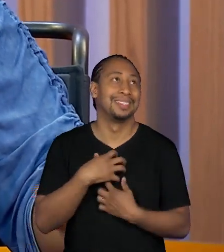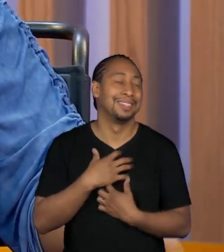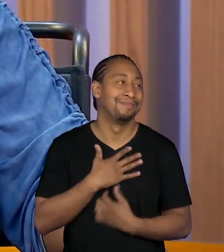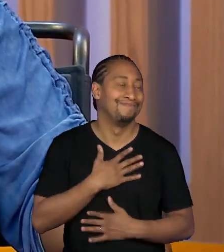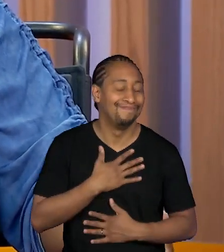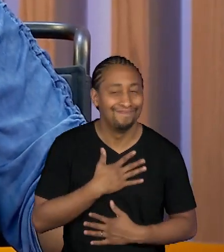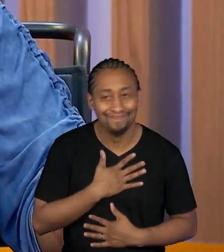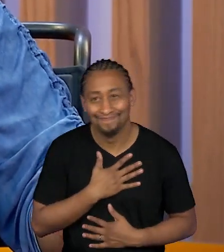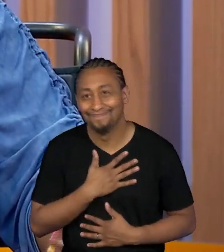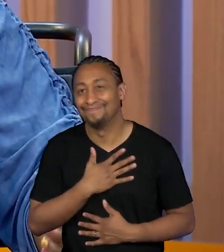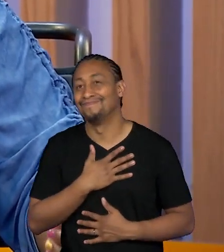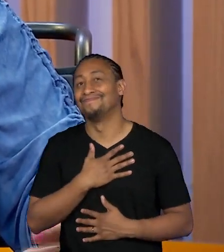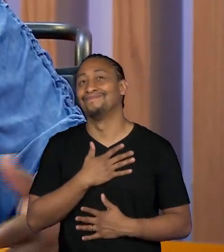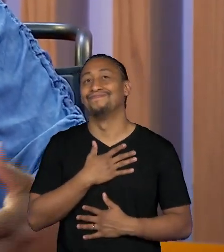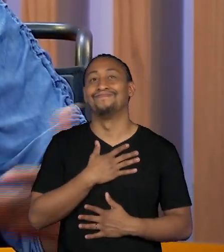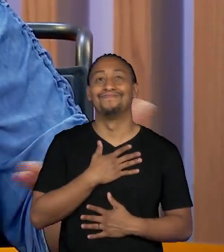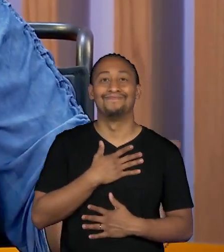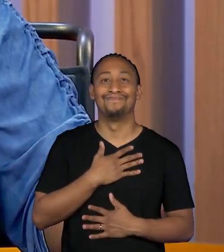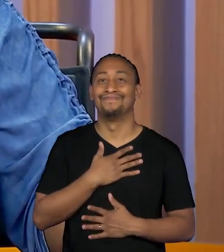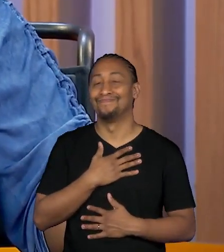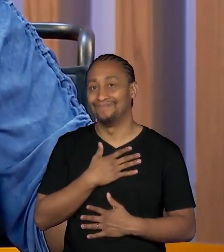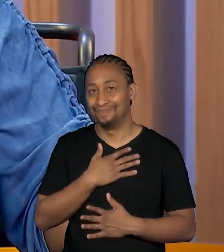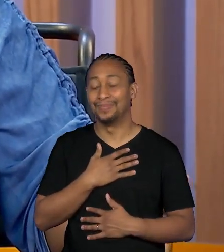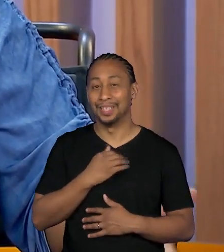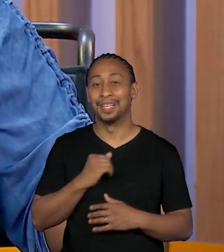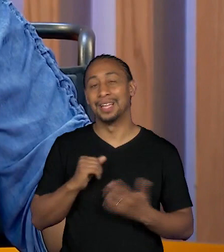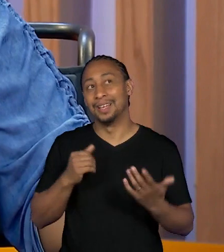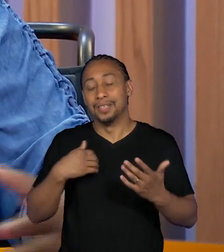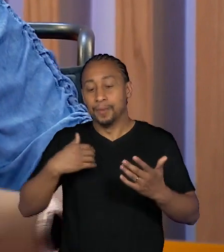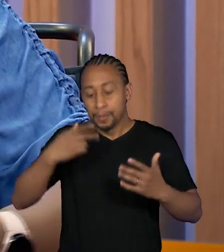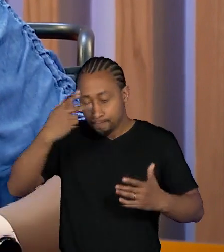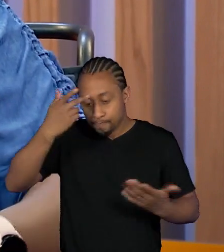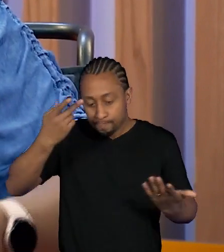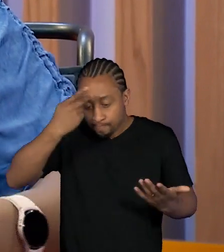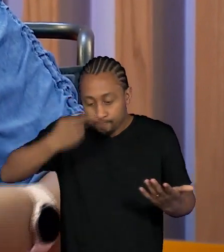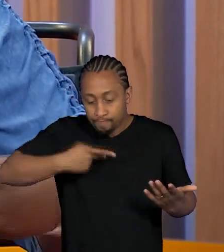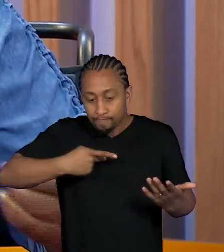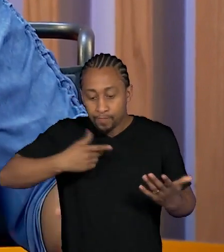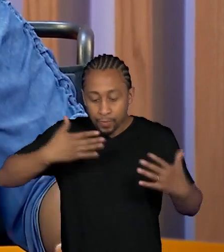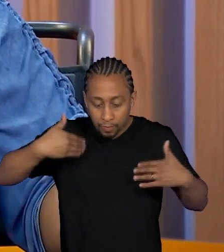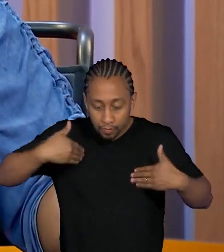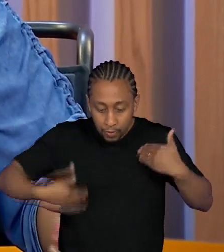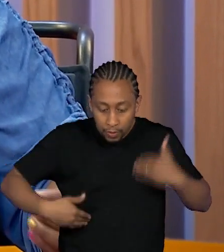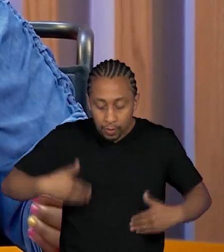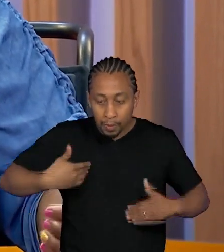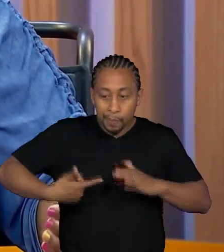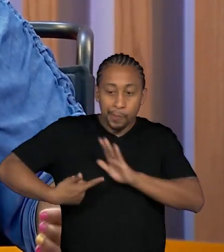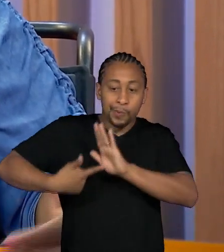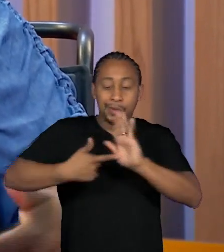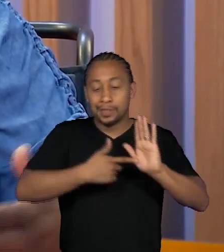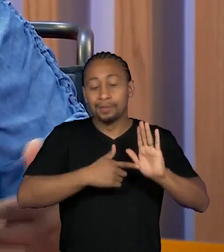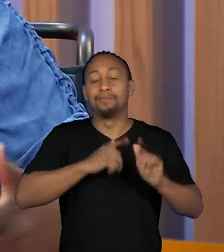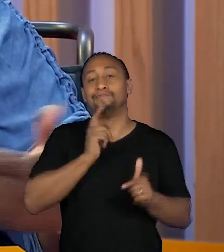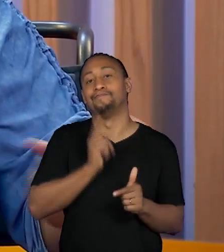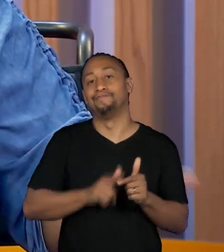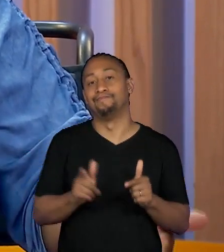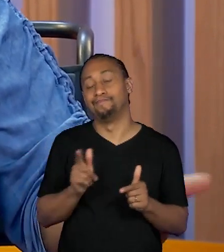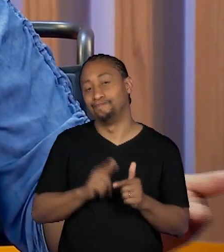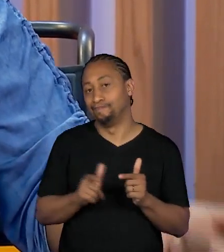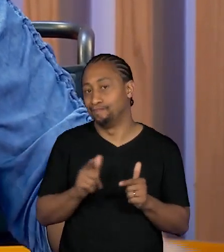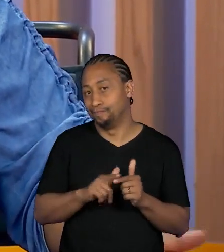sofrimento inerente na autoimagem, a gente vê muito isso. Na